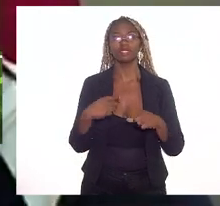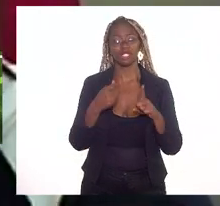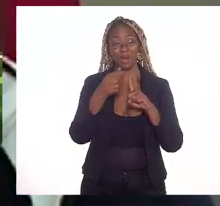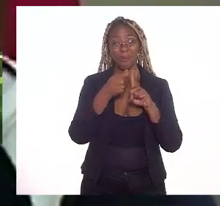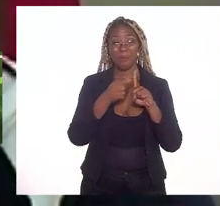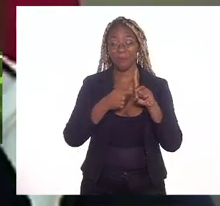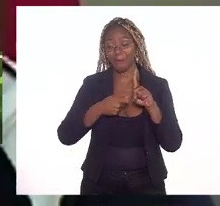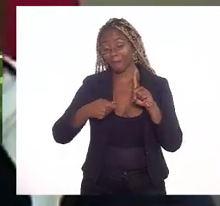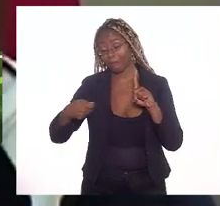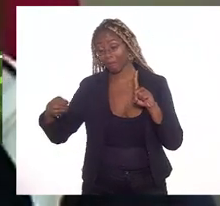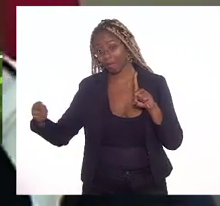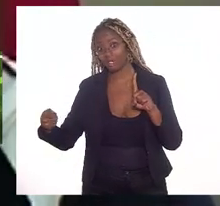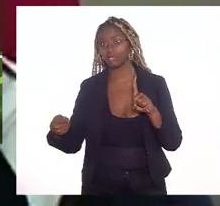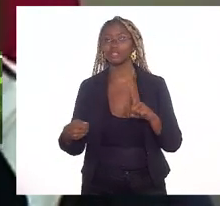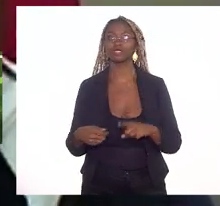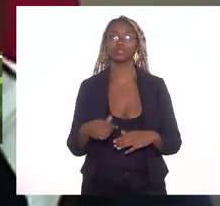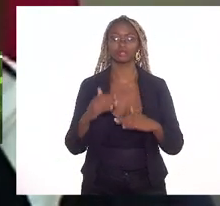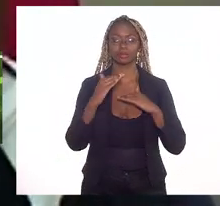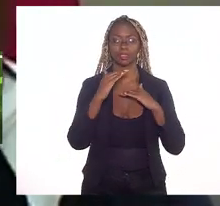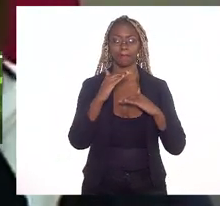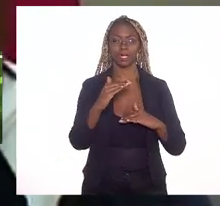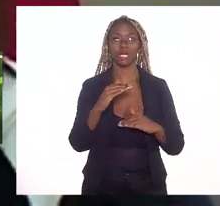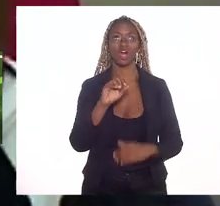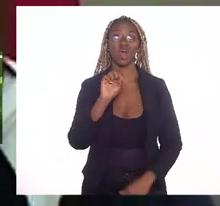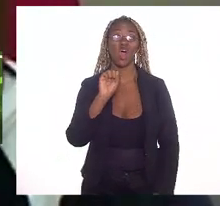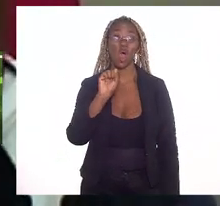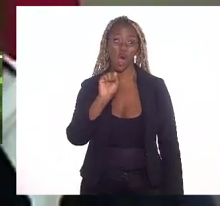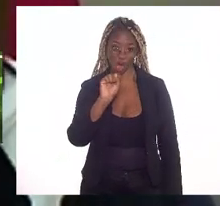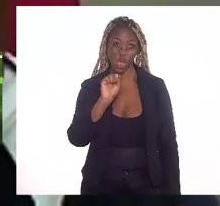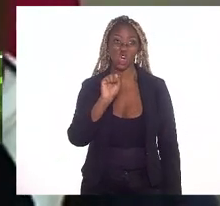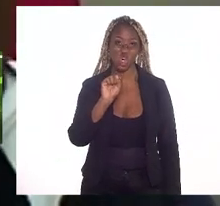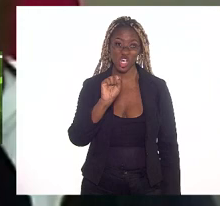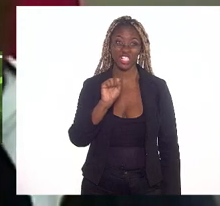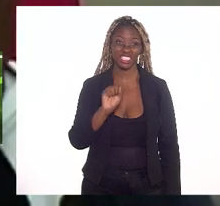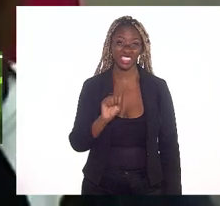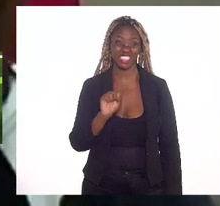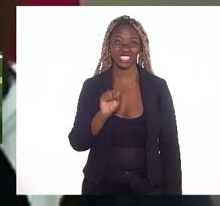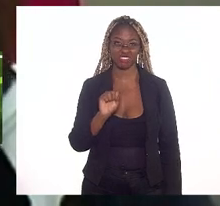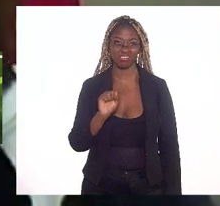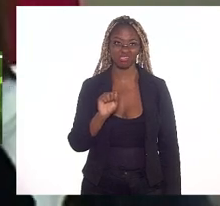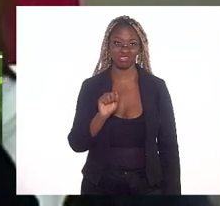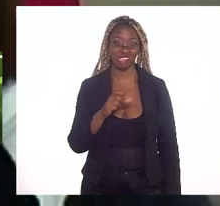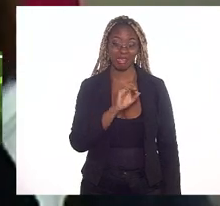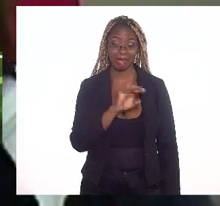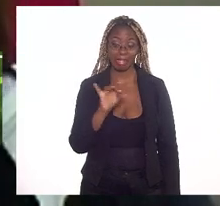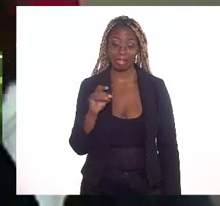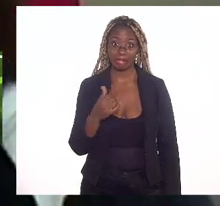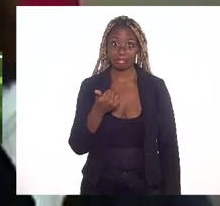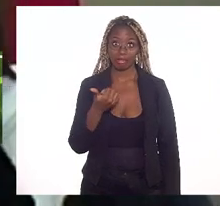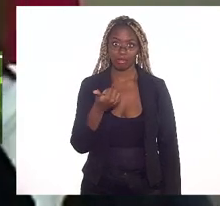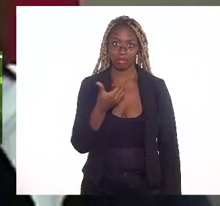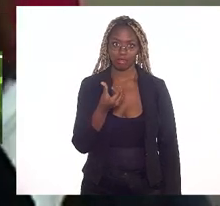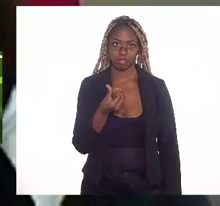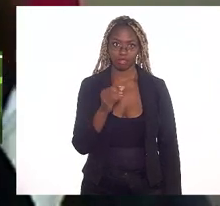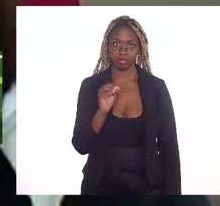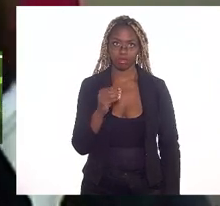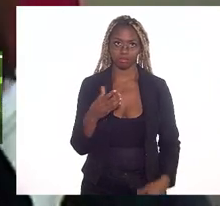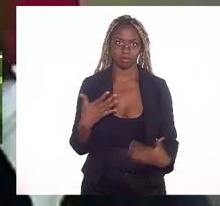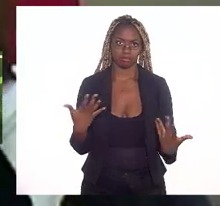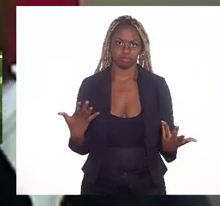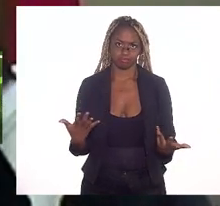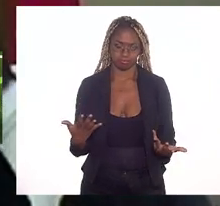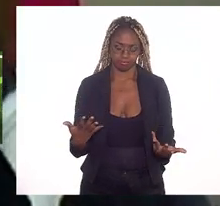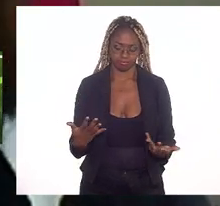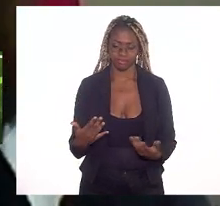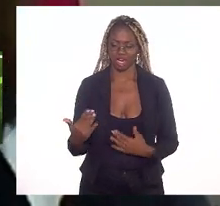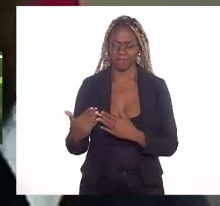mês de 8 latas de um leite que custa R$ 160. Ela me procurou e inclusive eu